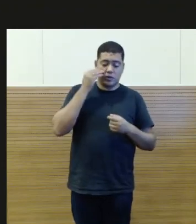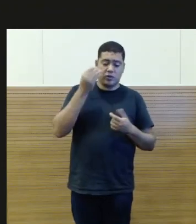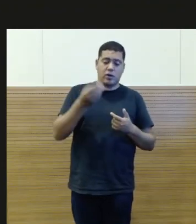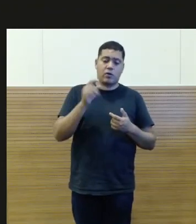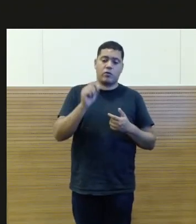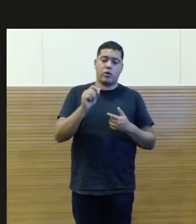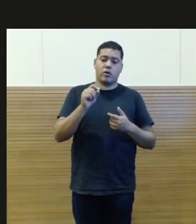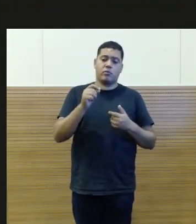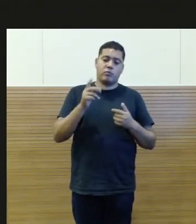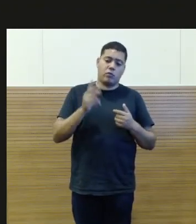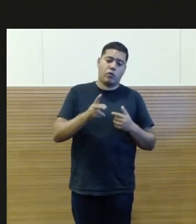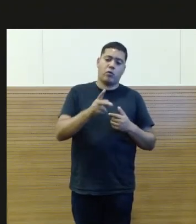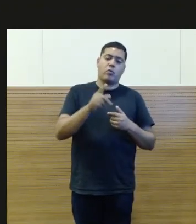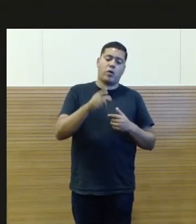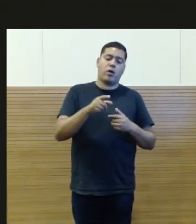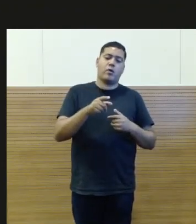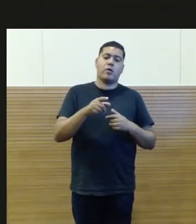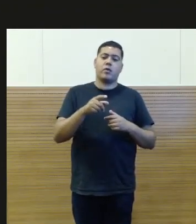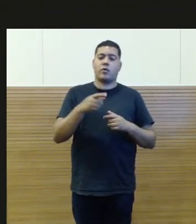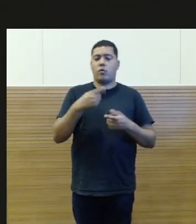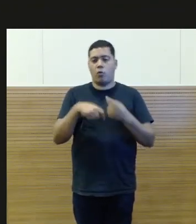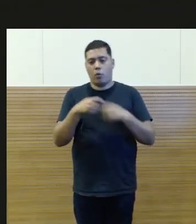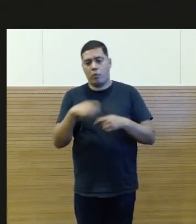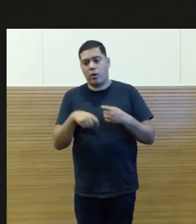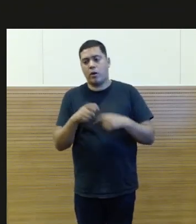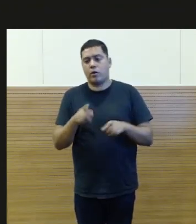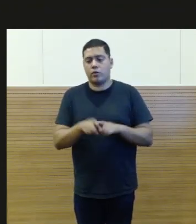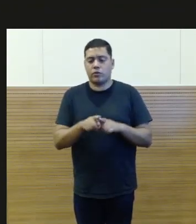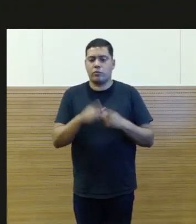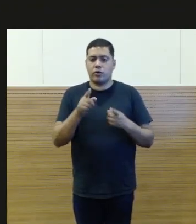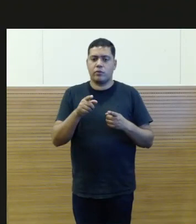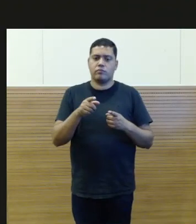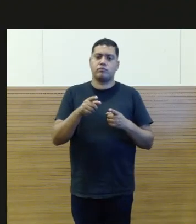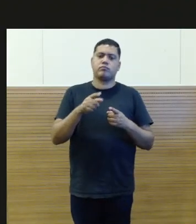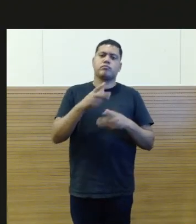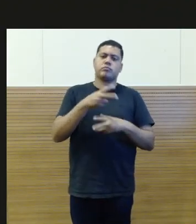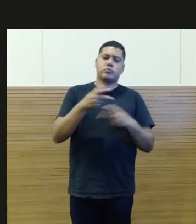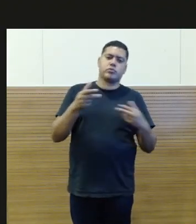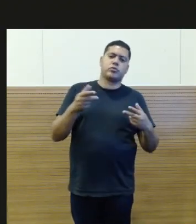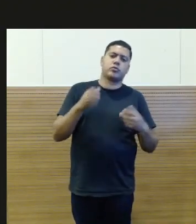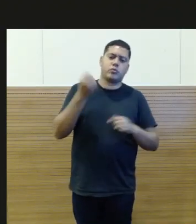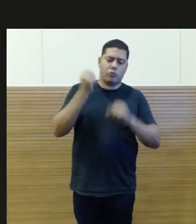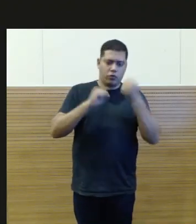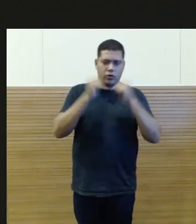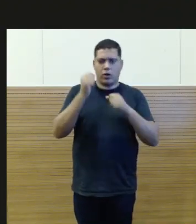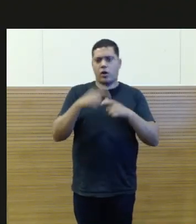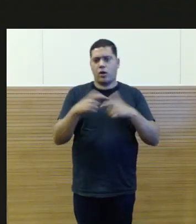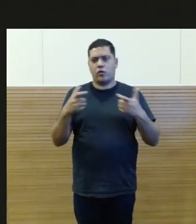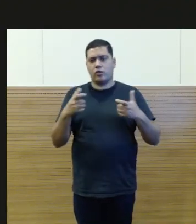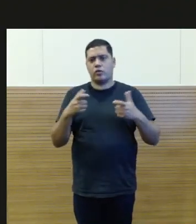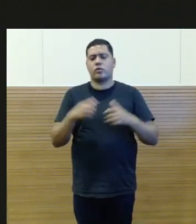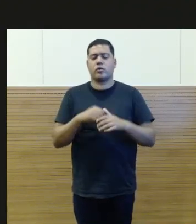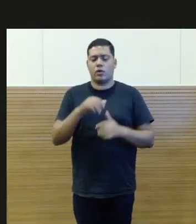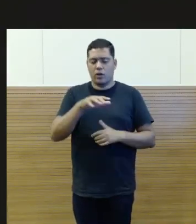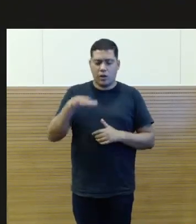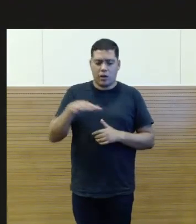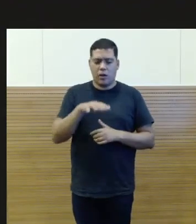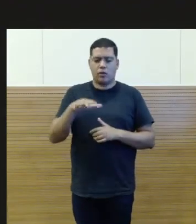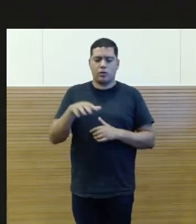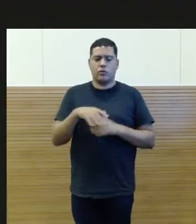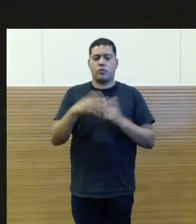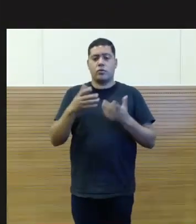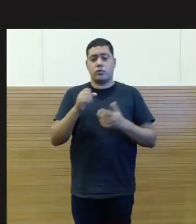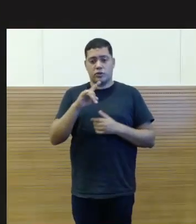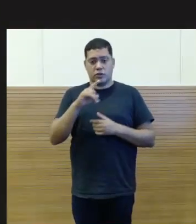manter esse mercado desregulado e manter a exposição desses produtos ultraprocessados crescendo na nossa região. Então, se